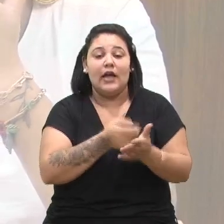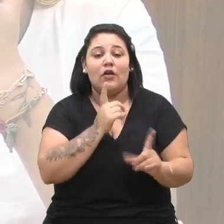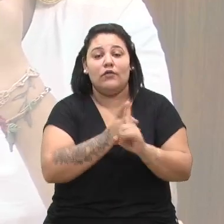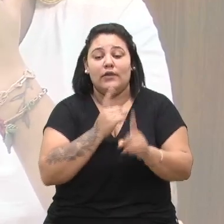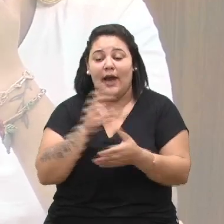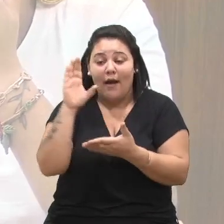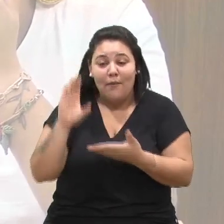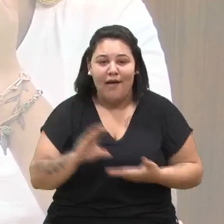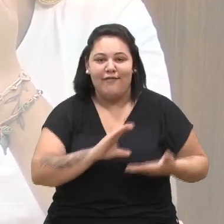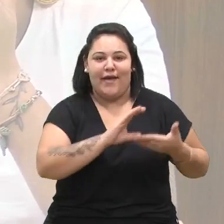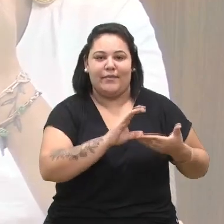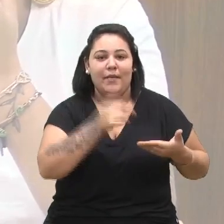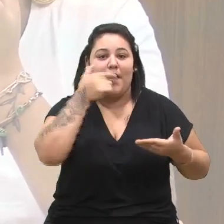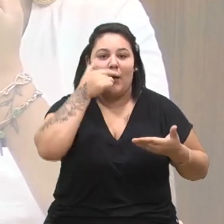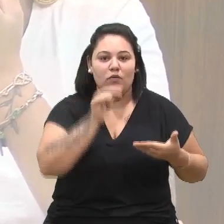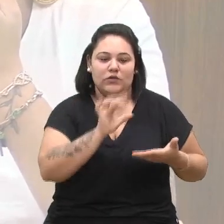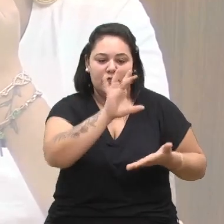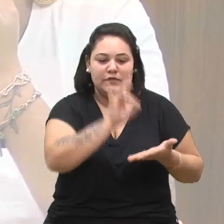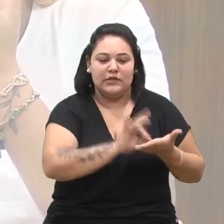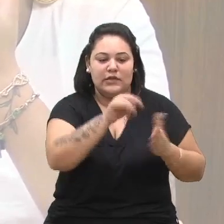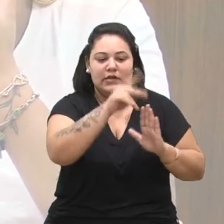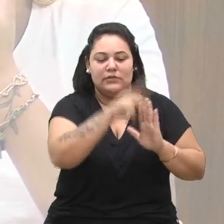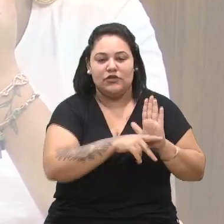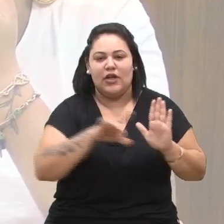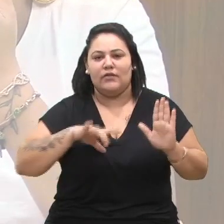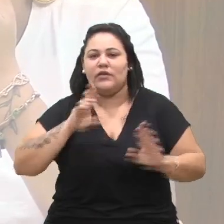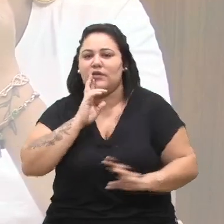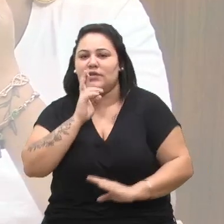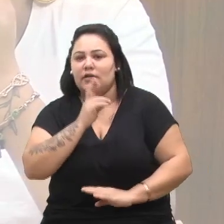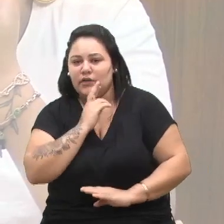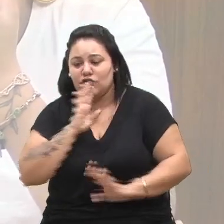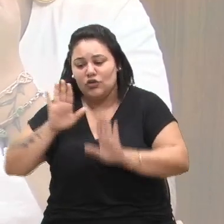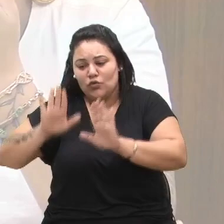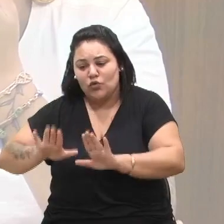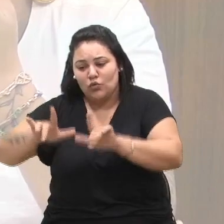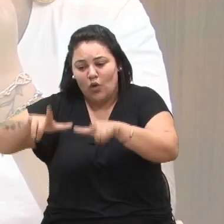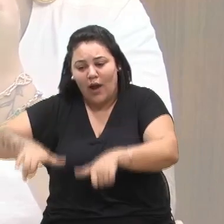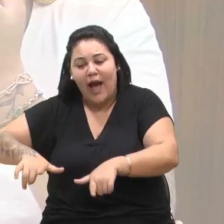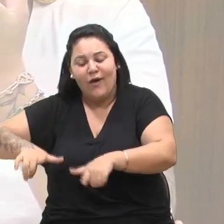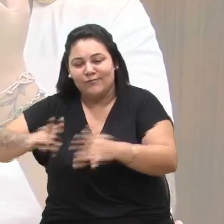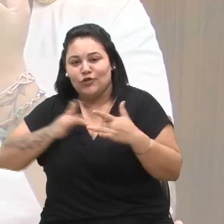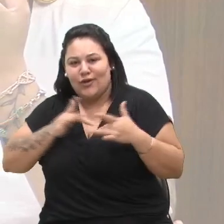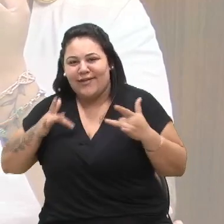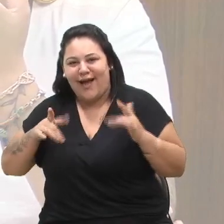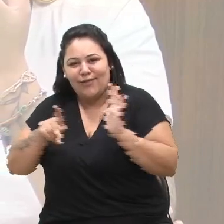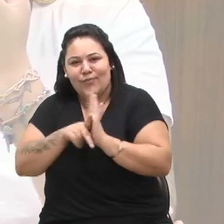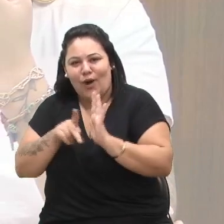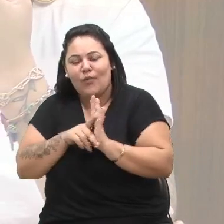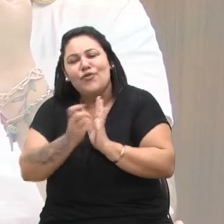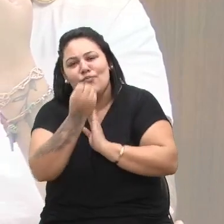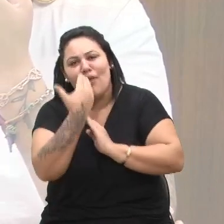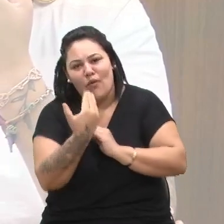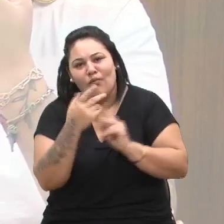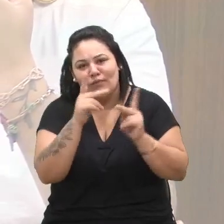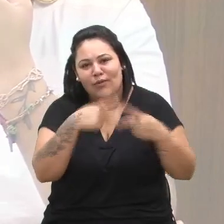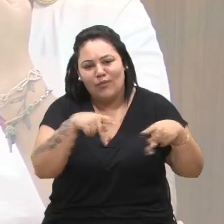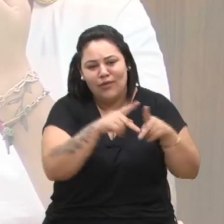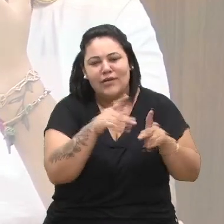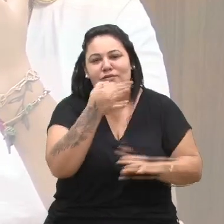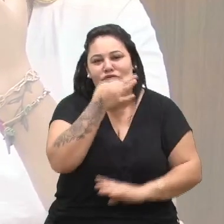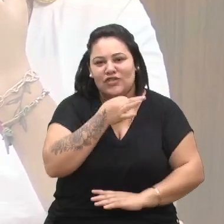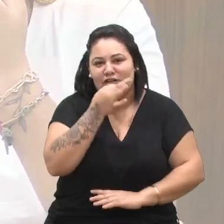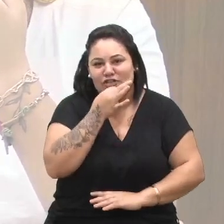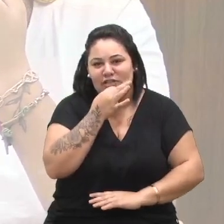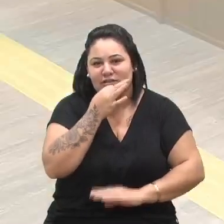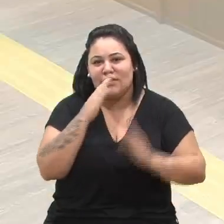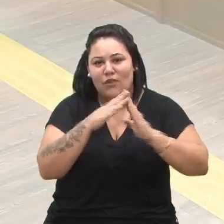para garantir, né, um restaurante popular e uma hospedagem solidária, adequada e humanizada para a população, nesse caso, em